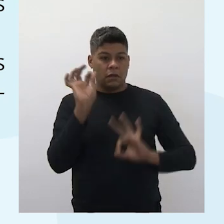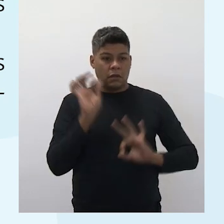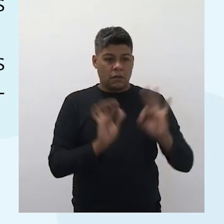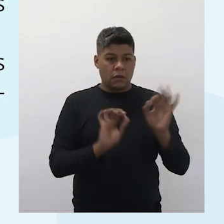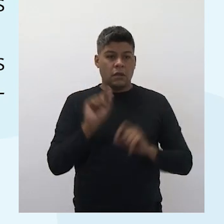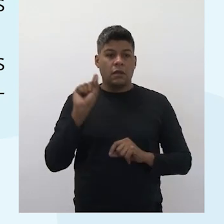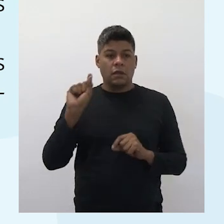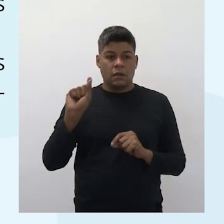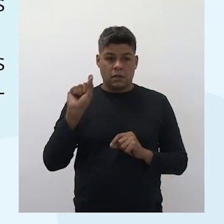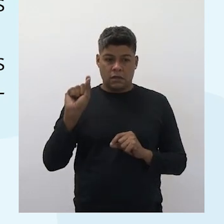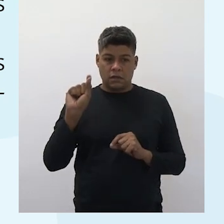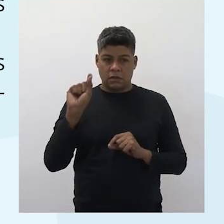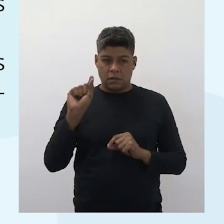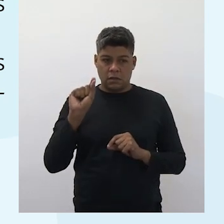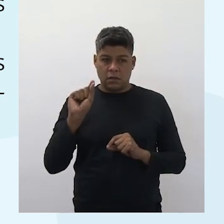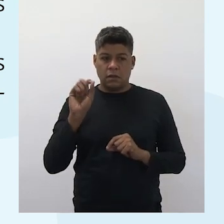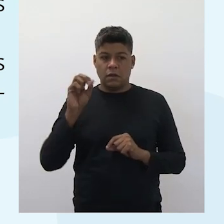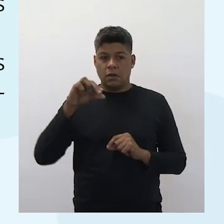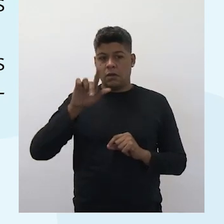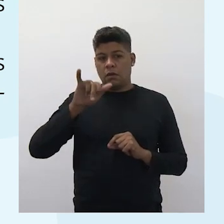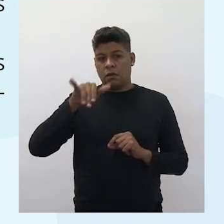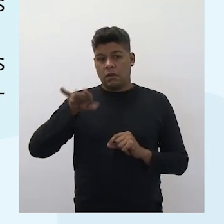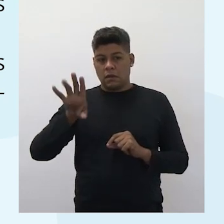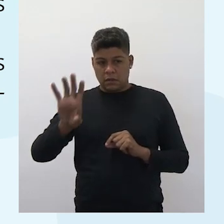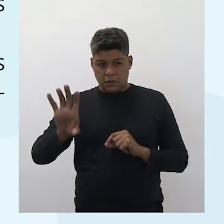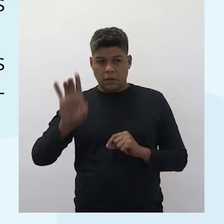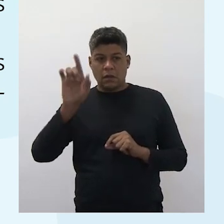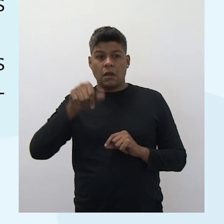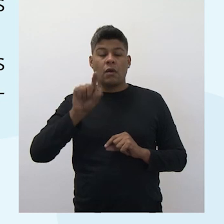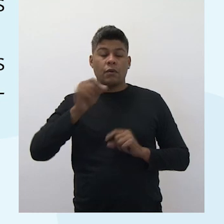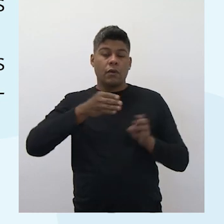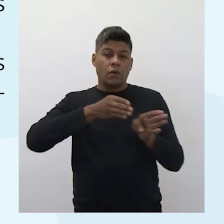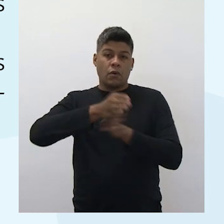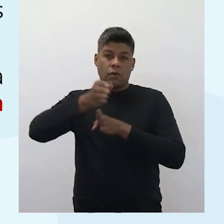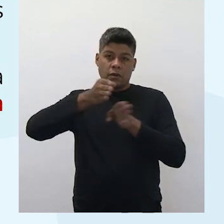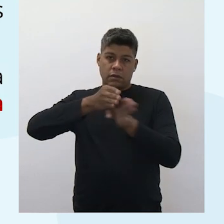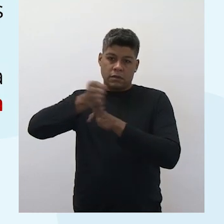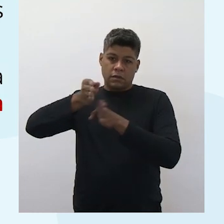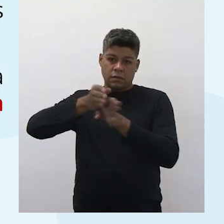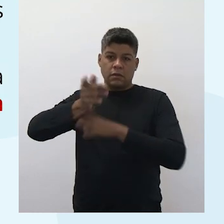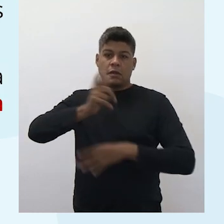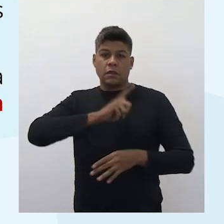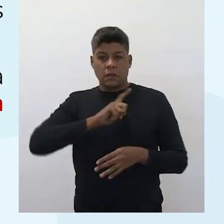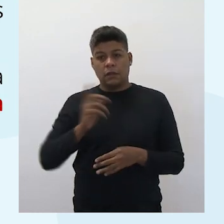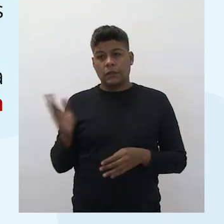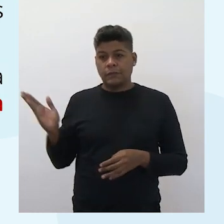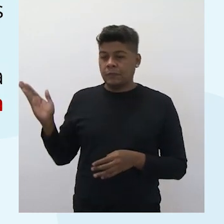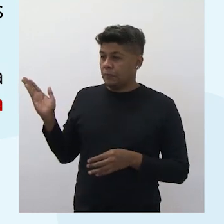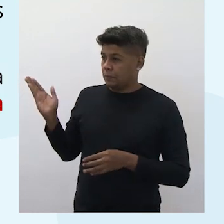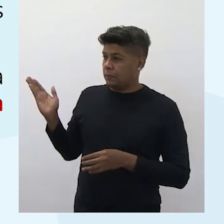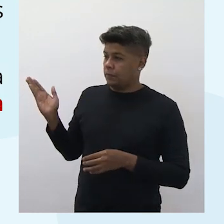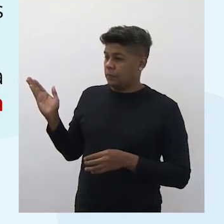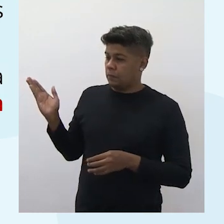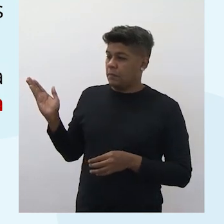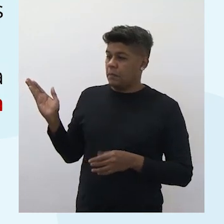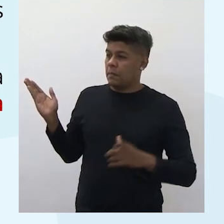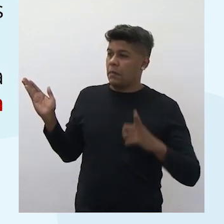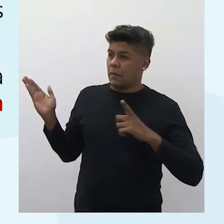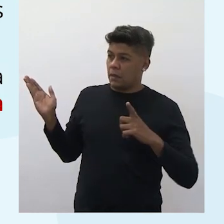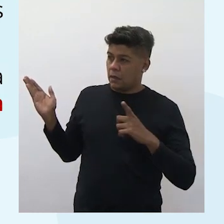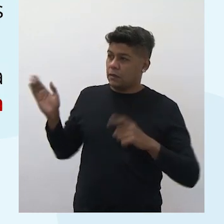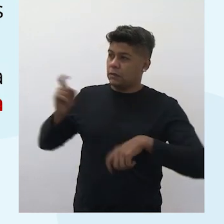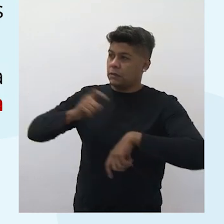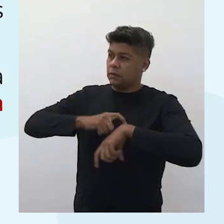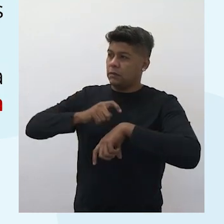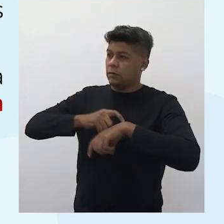presencialmente ou online as provas. Então essas são algumas orientações que nós temos. Aí tem outra orientação, tá? Que é a duração